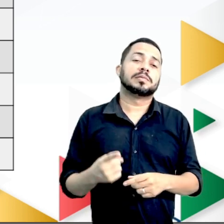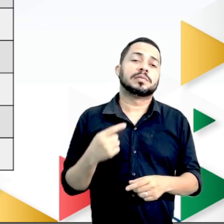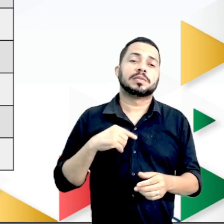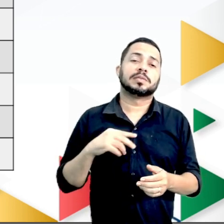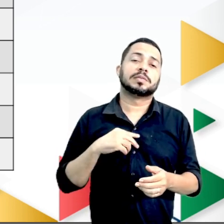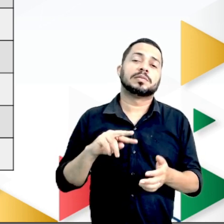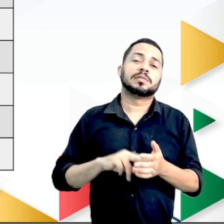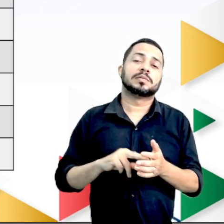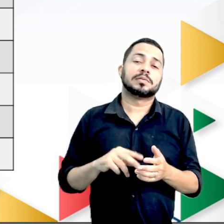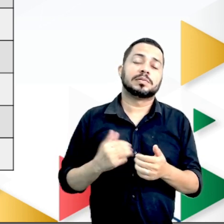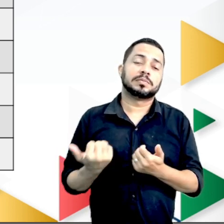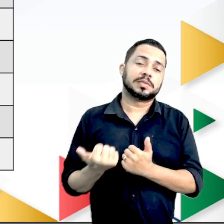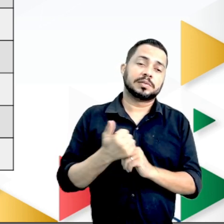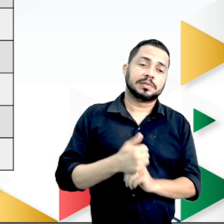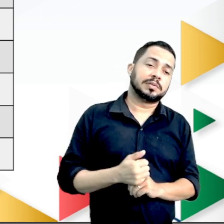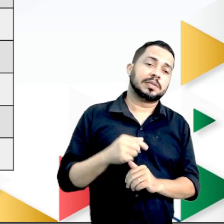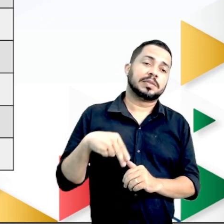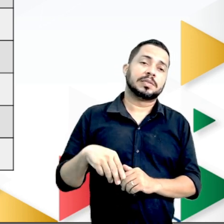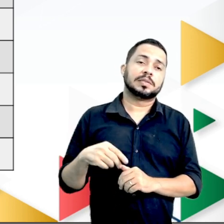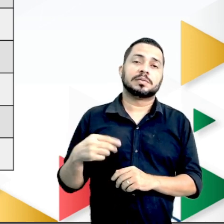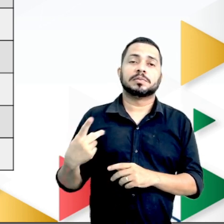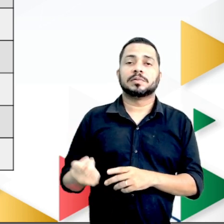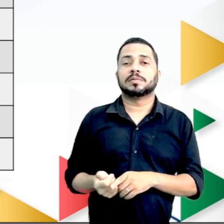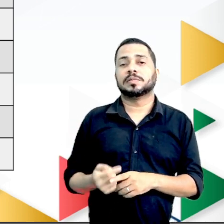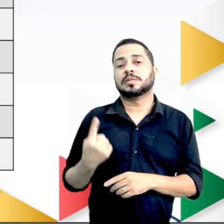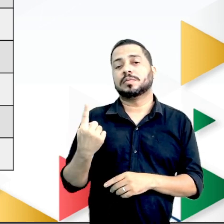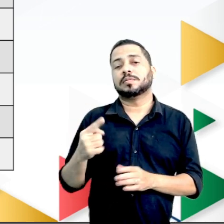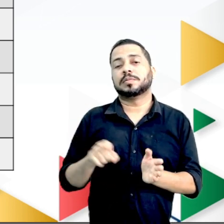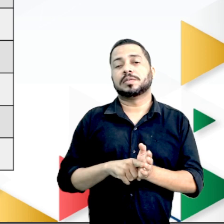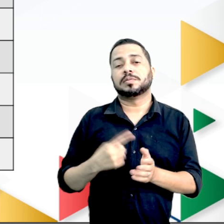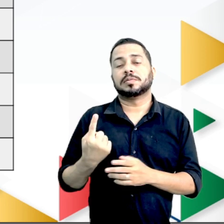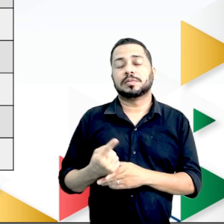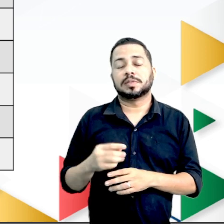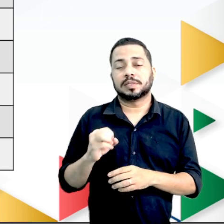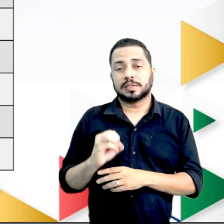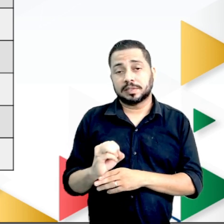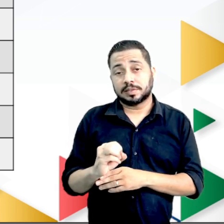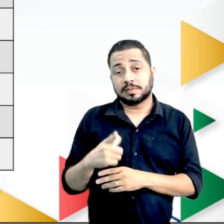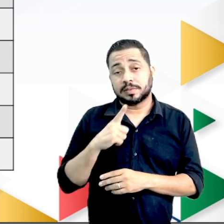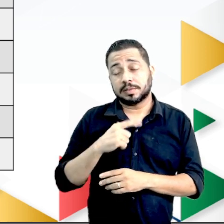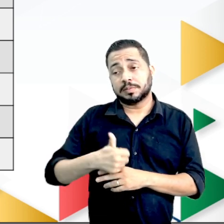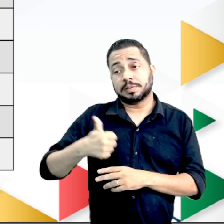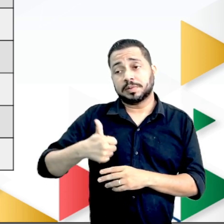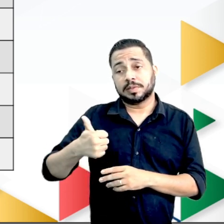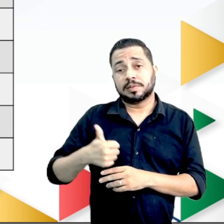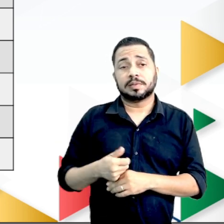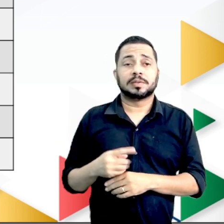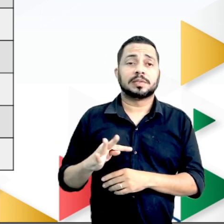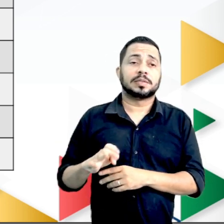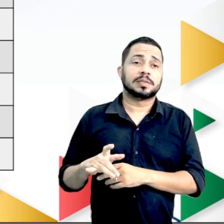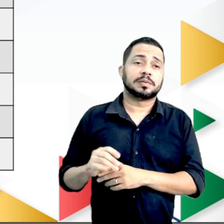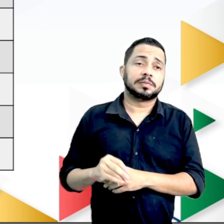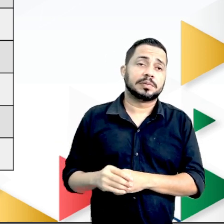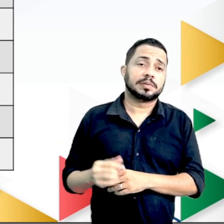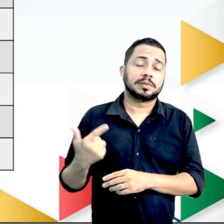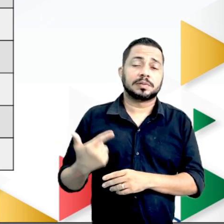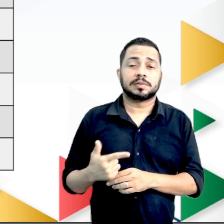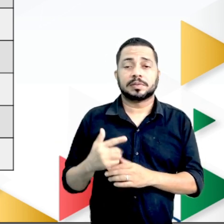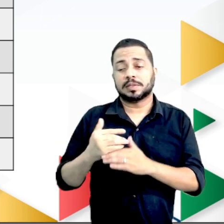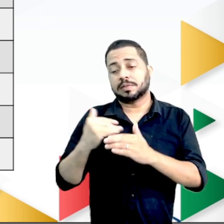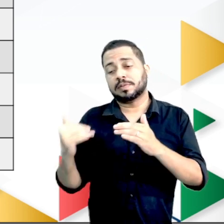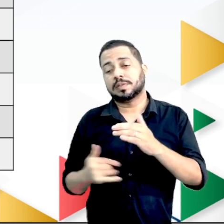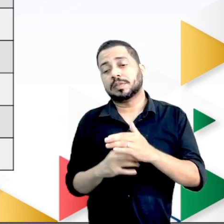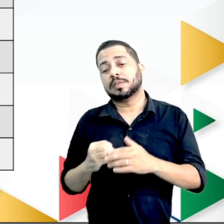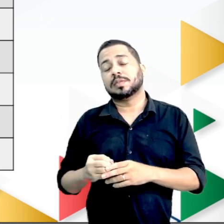substituo aí N por 1, vai ficar 1 menos 1, vai dar 0, e aí eu teria o primeiro termo, que seria 2 elevado a 0 igual